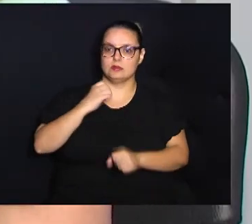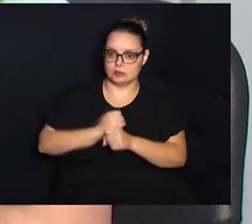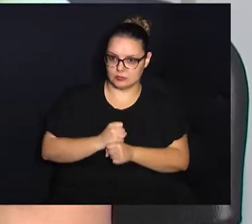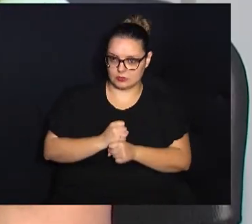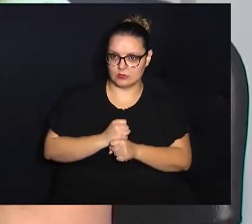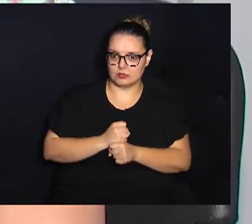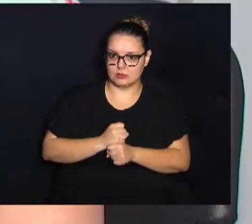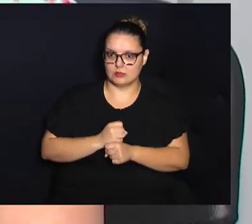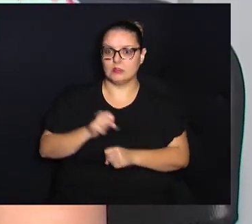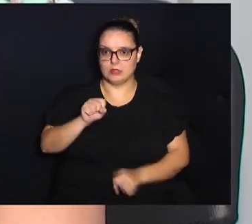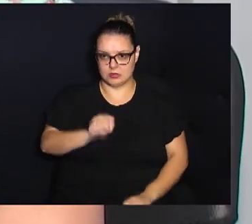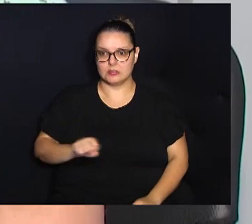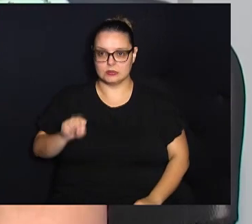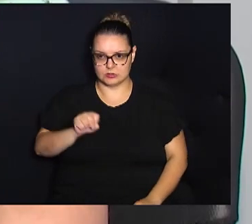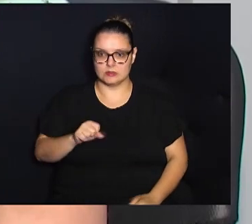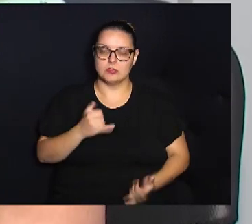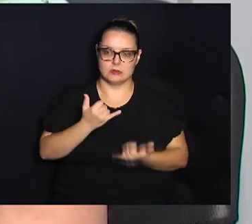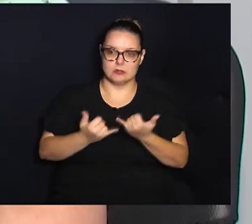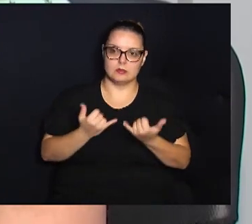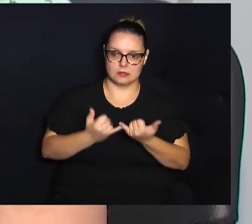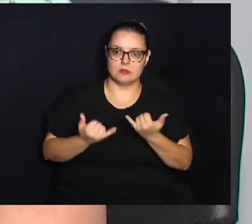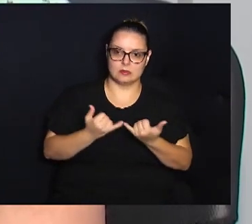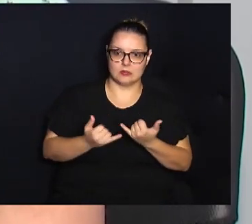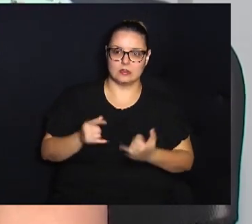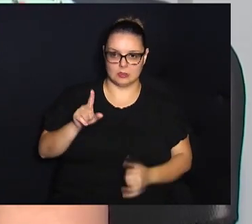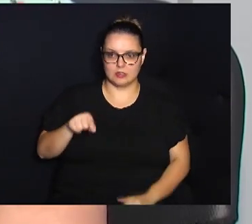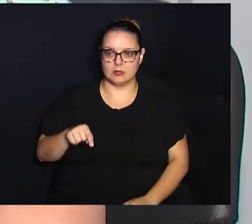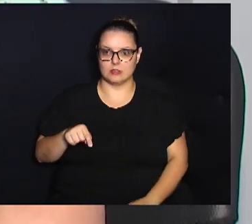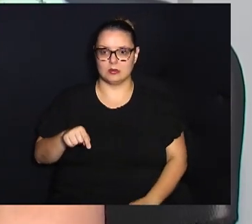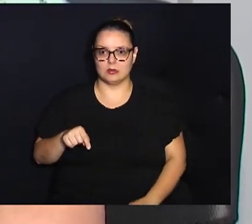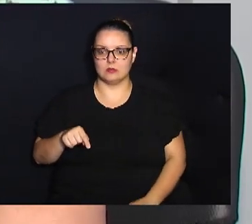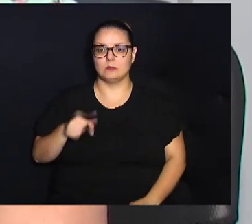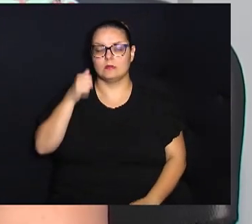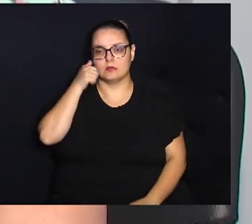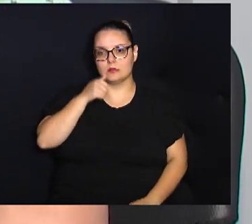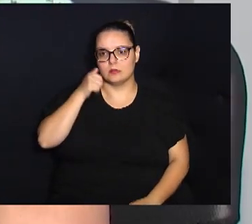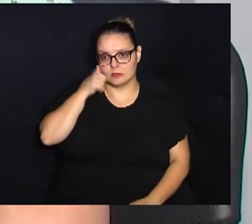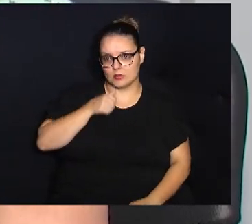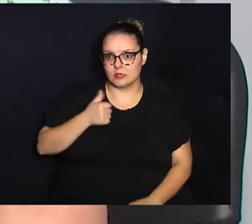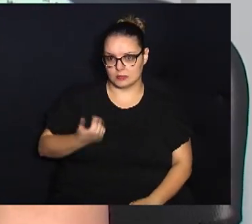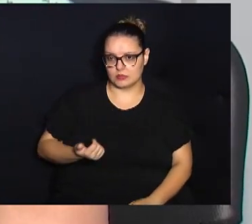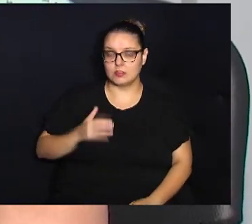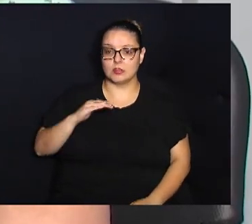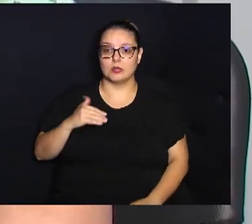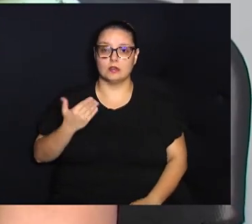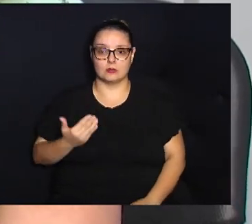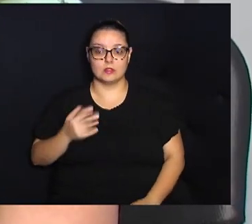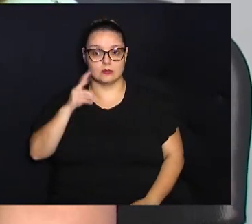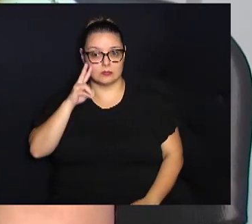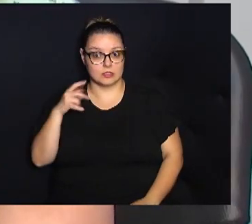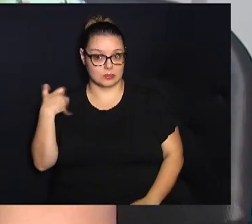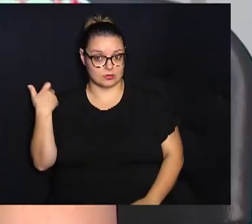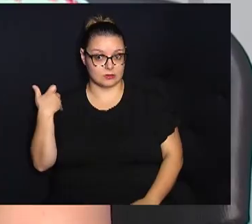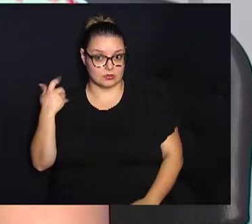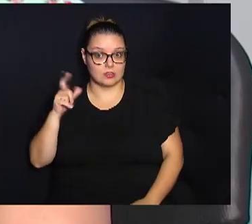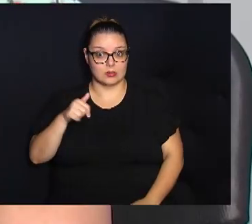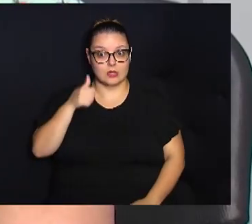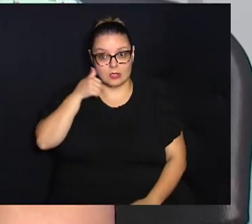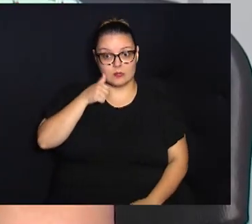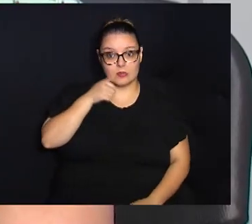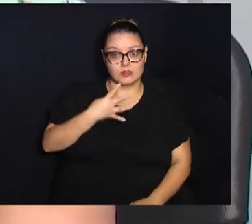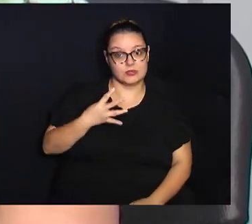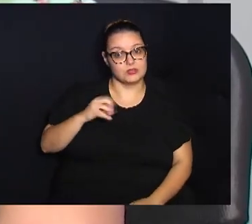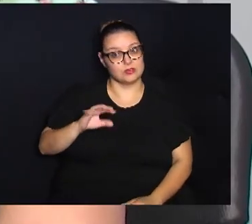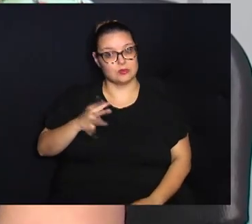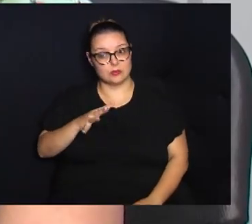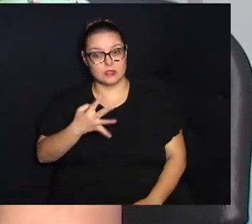são solteiros. Metade, desse eleitorado é composto pelas mulheres, e quando a gente olha a faixa etária, é mulheres de 40 a